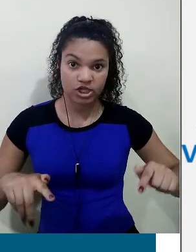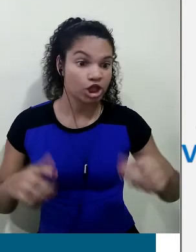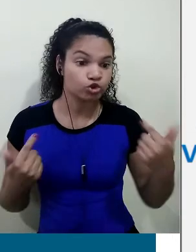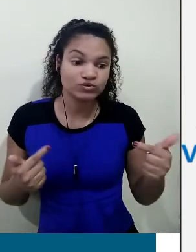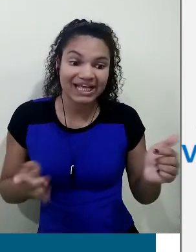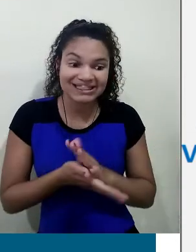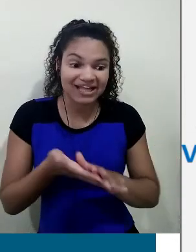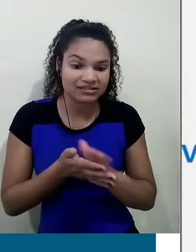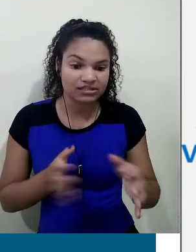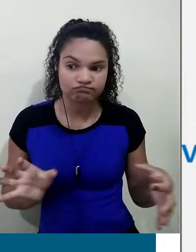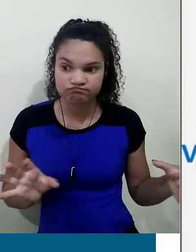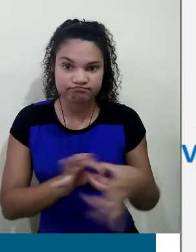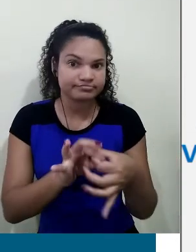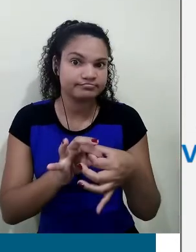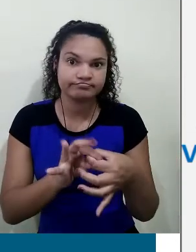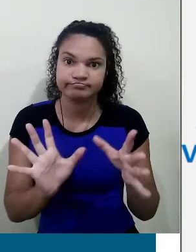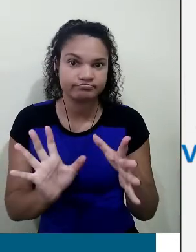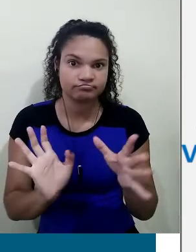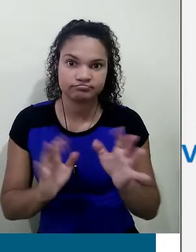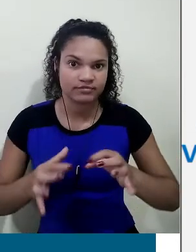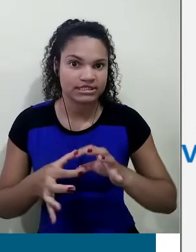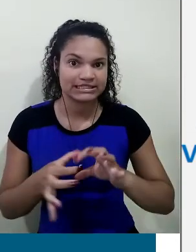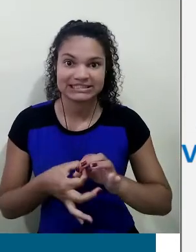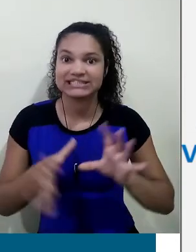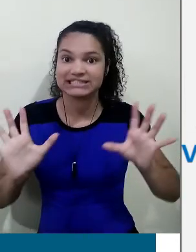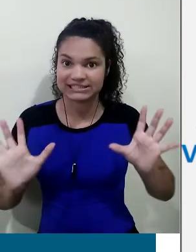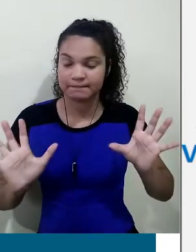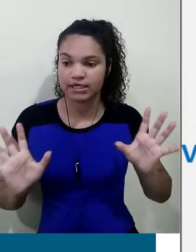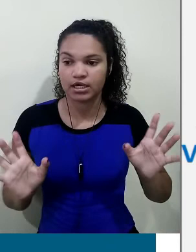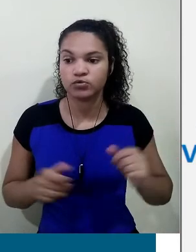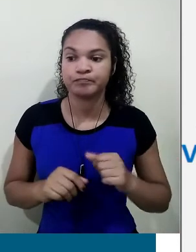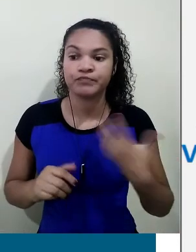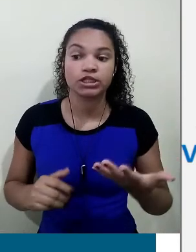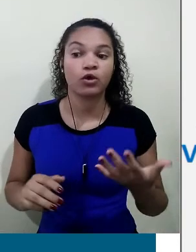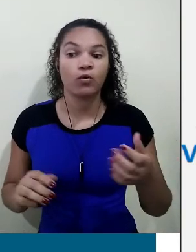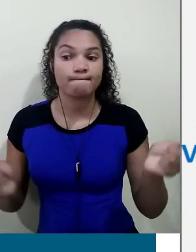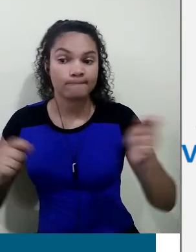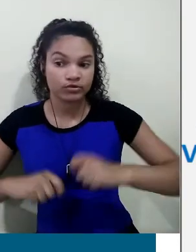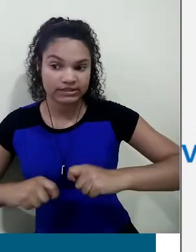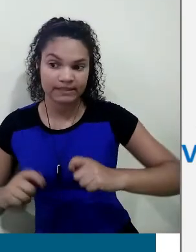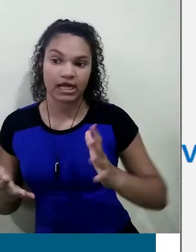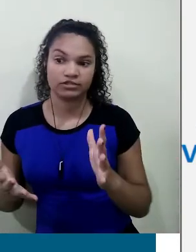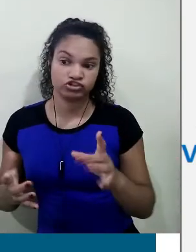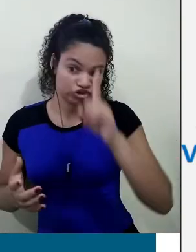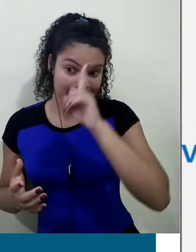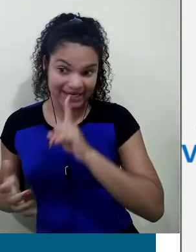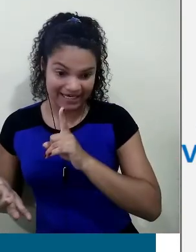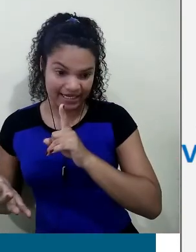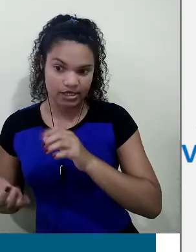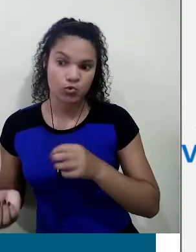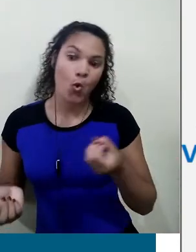não existem elementos que fazem parte dos dois conjuntos ao mesmo tempo, a probabilidade de nascerem indivíduos com sementes amarelas rugosas